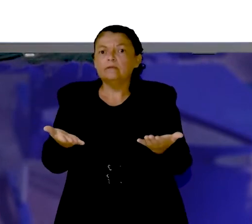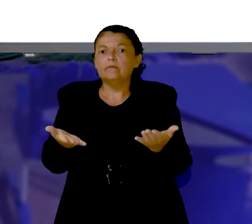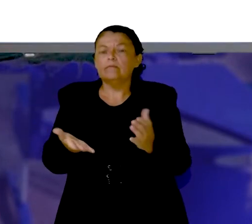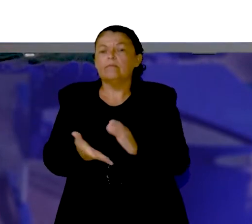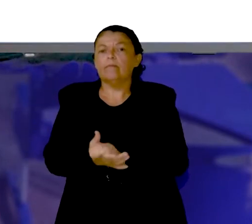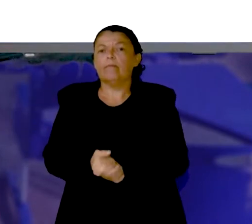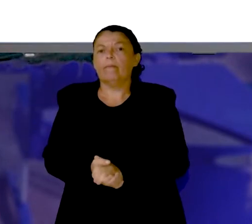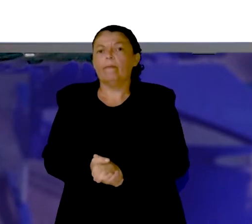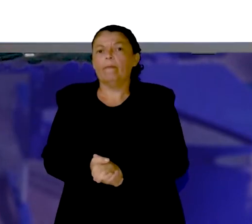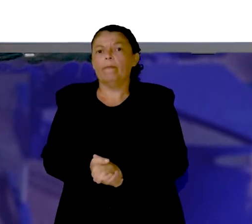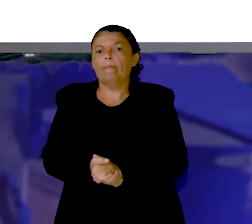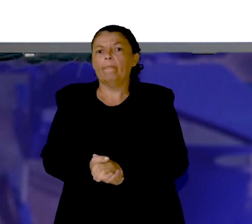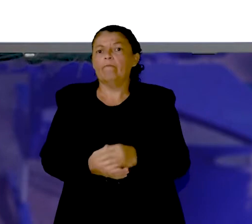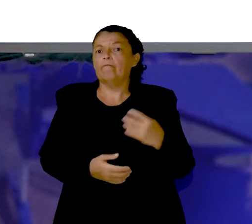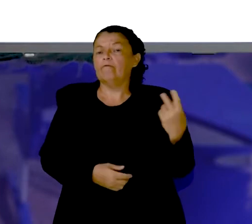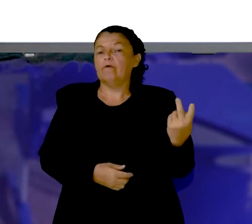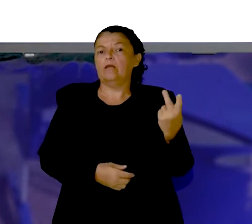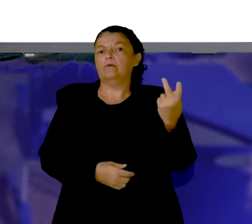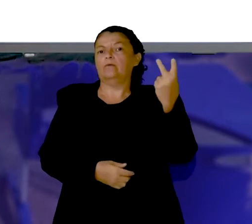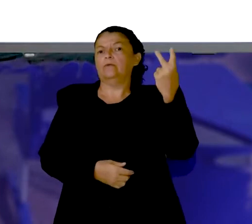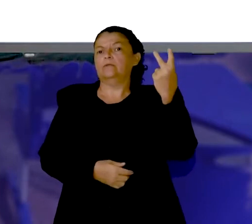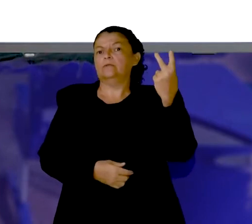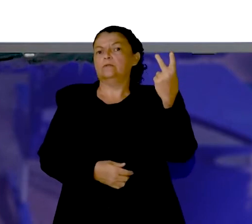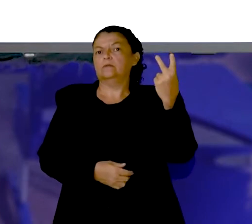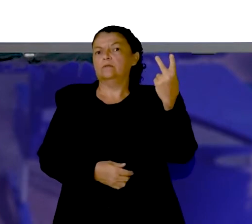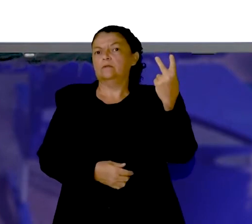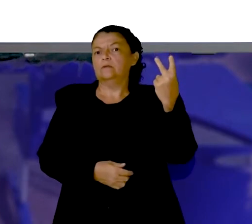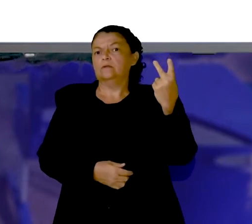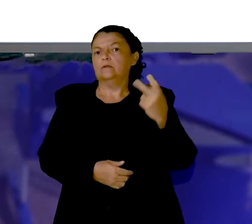de valores, princípios